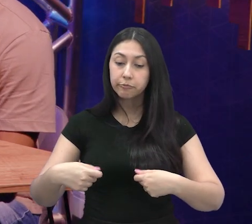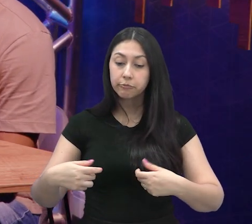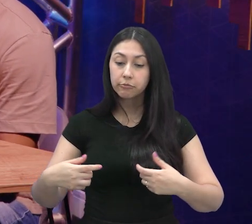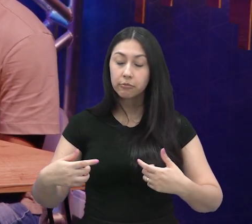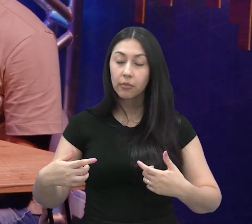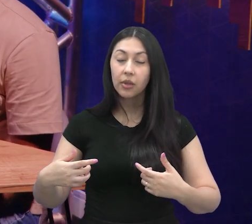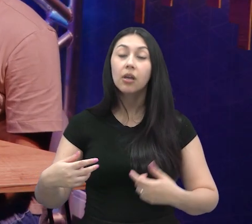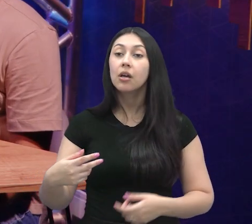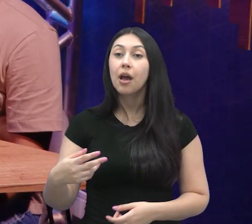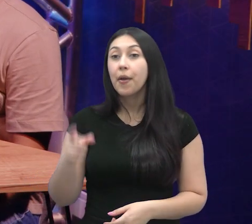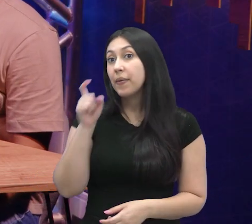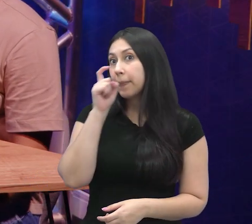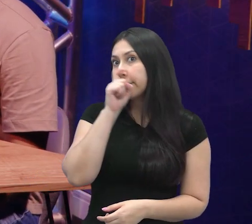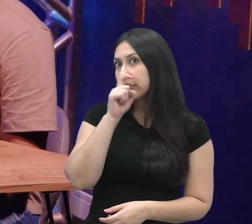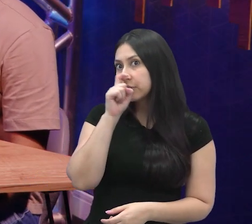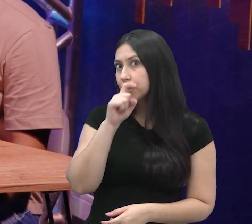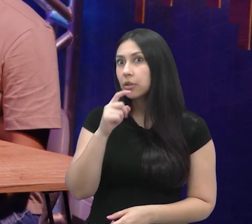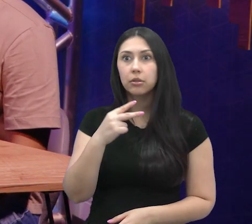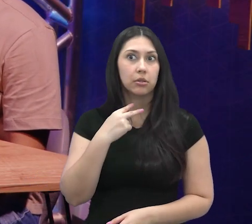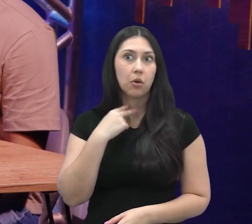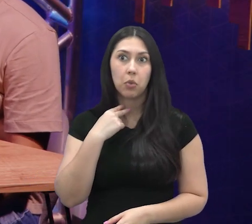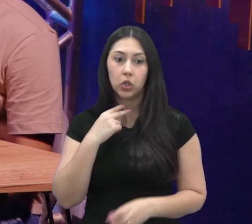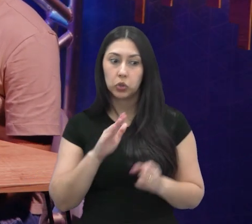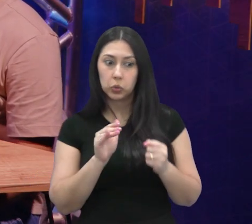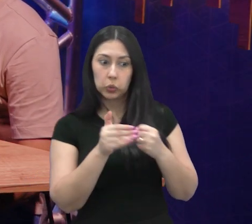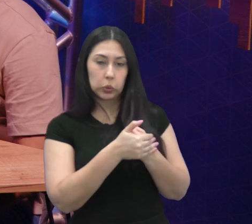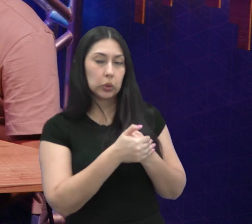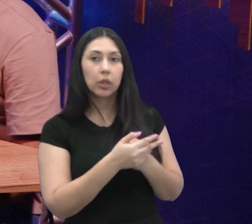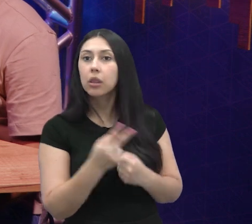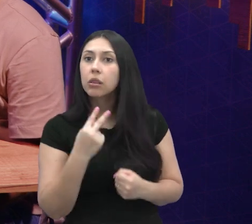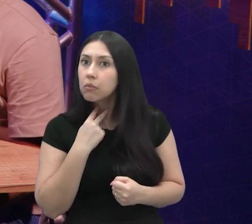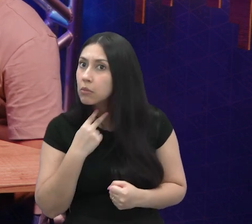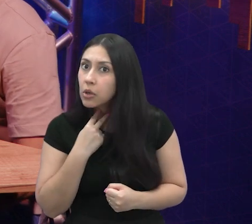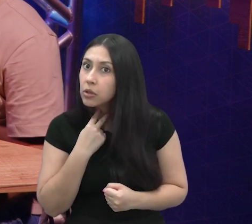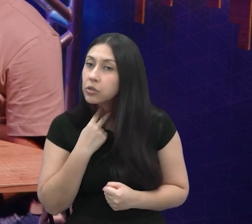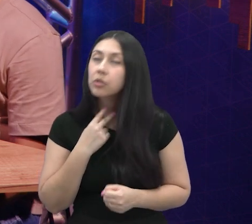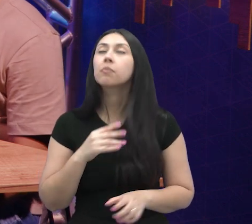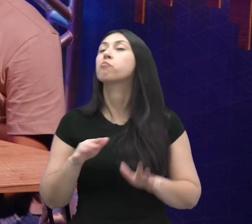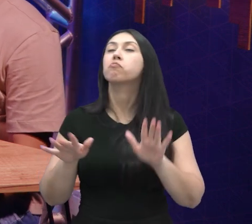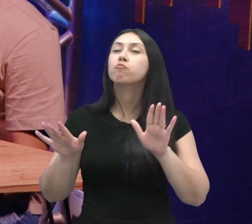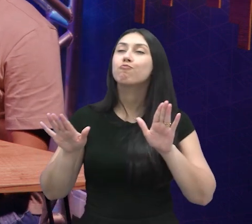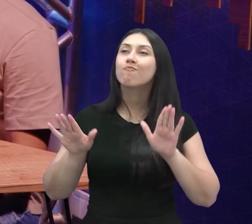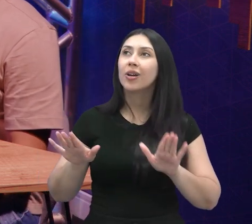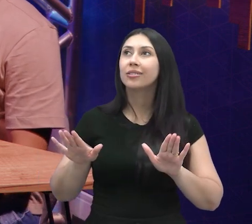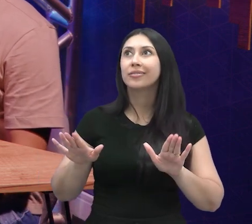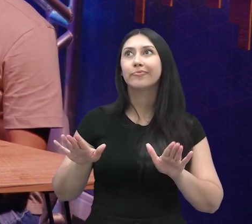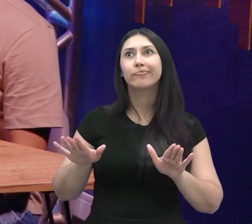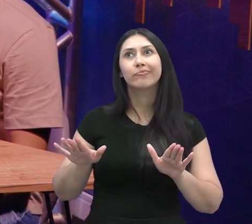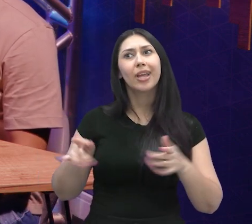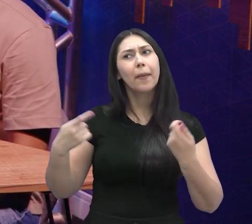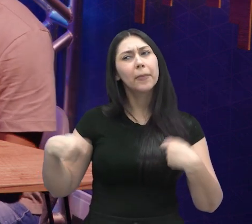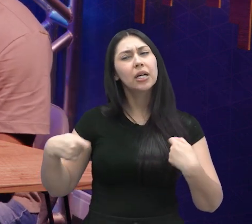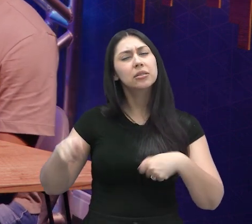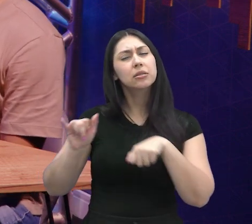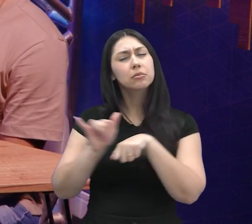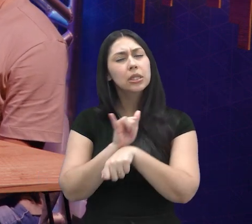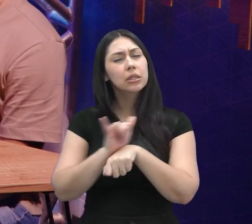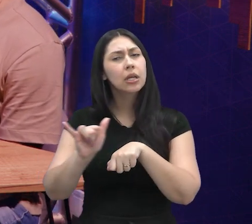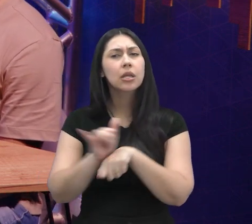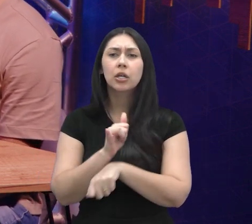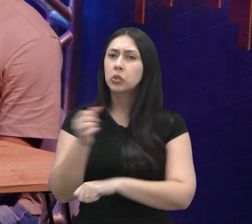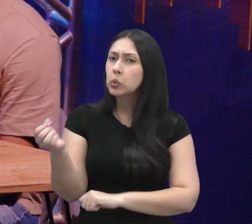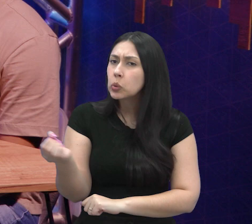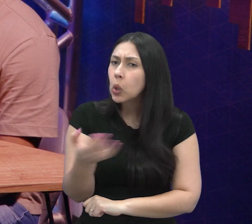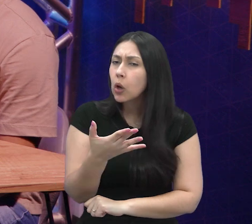a informação. A gente não pode mentir, a gente não pode omitir as informações, mas alguma coisa a gente tem